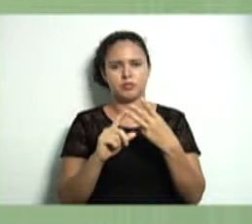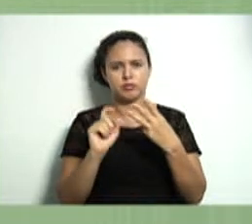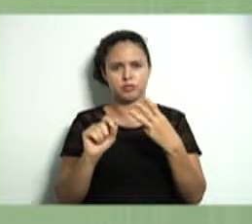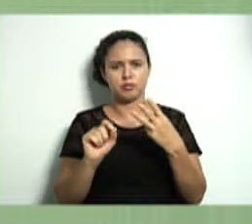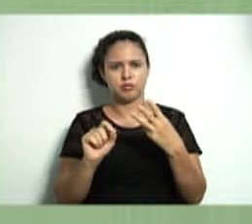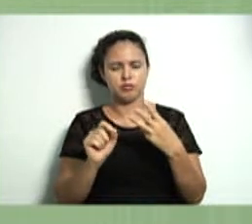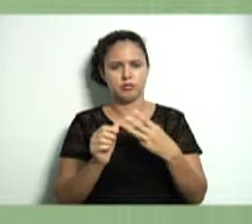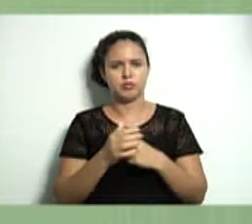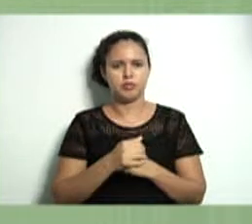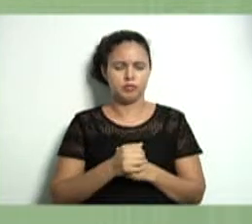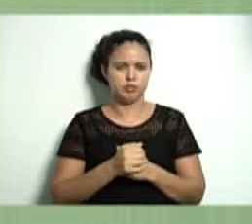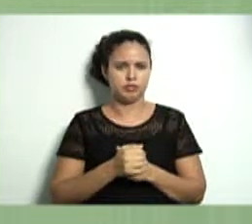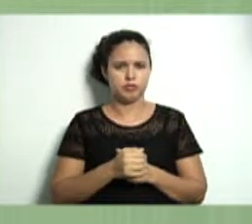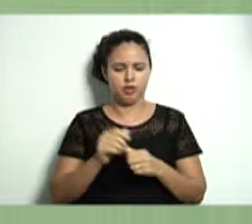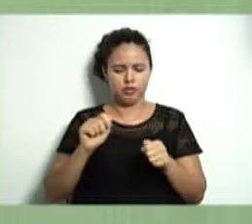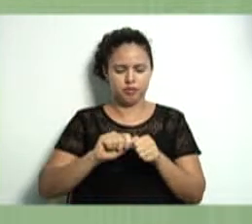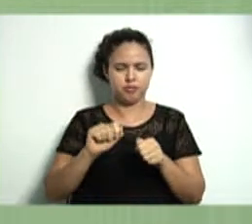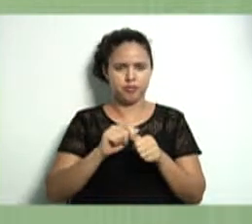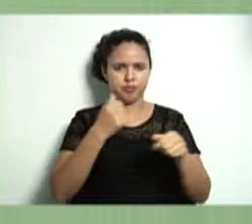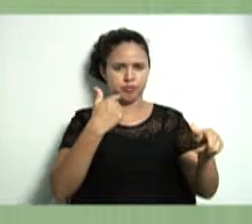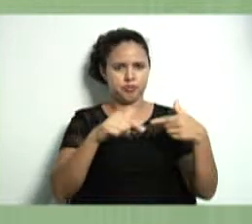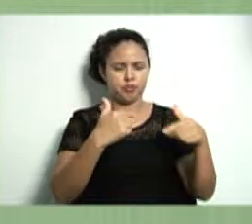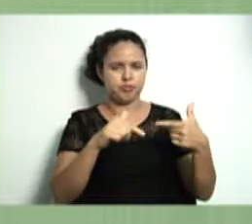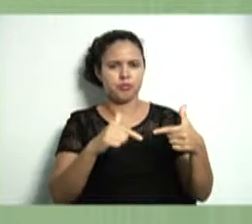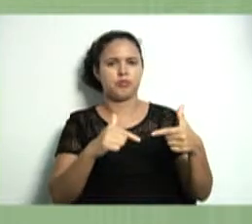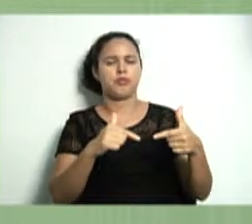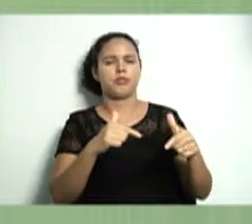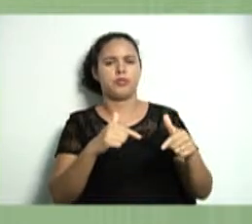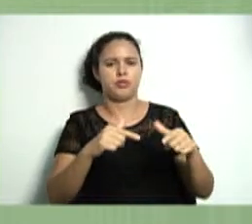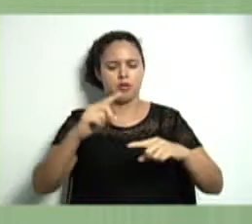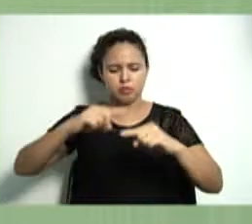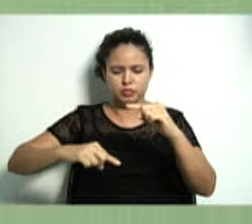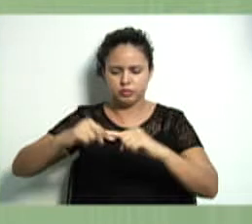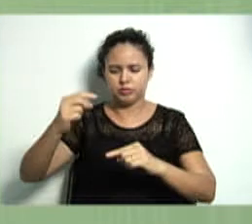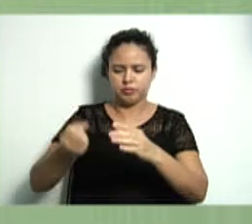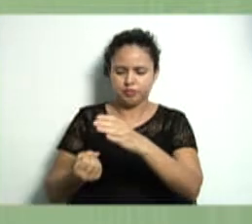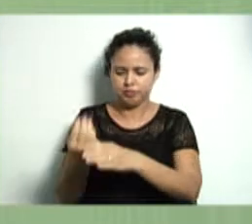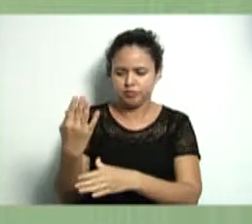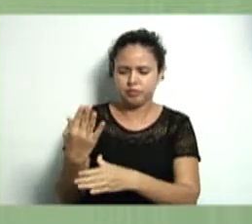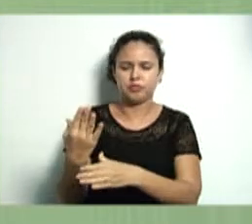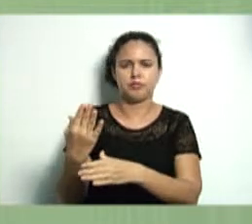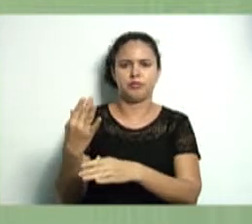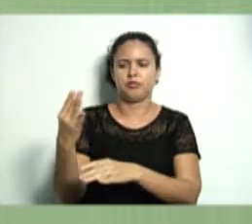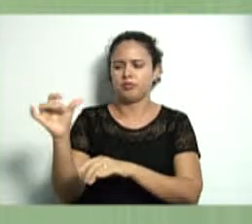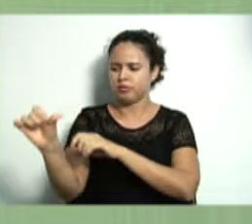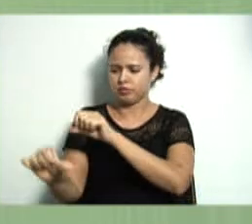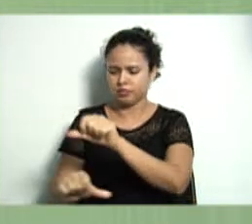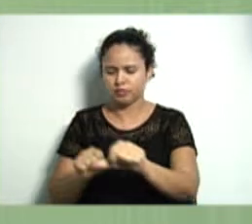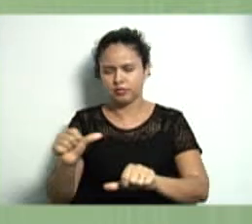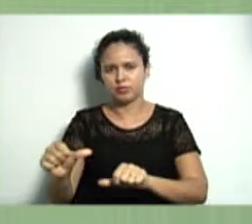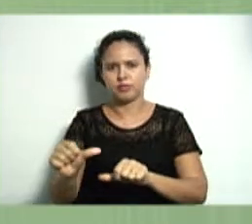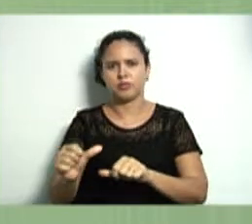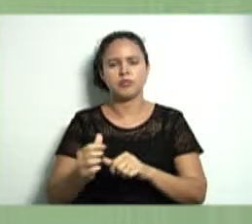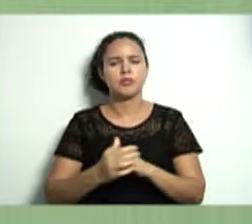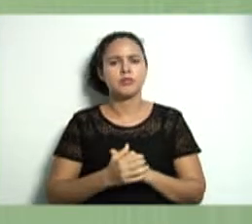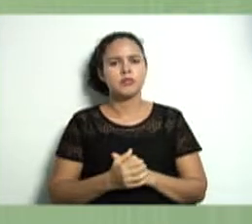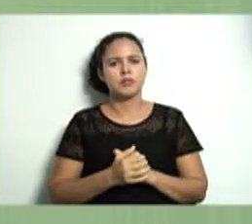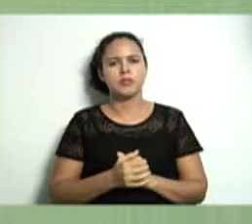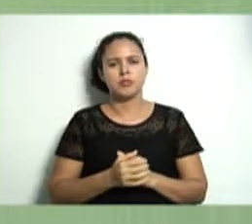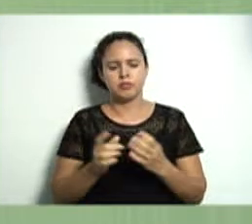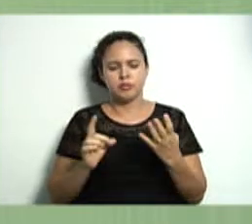afirmativa: realizam trabalho para produzir bens com valor de troca. A